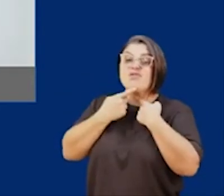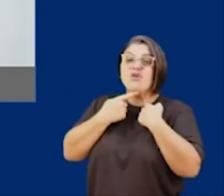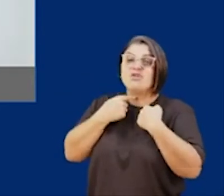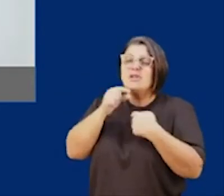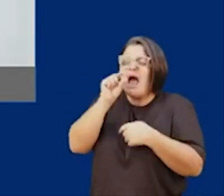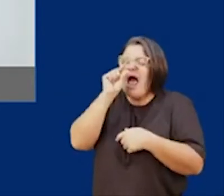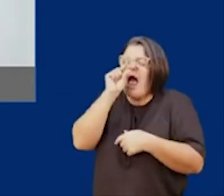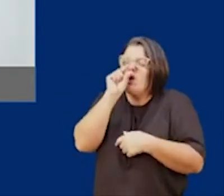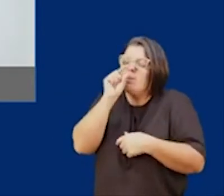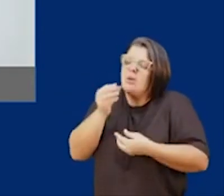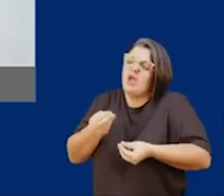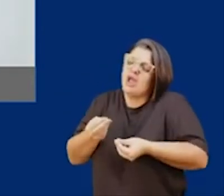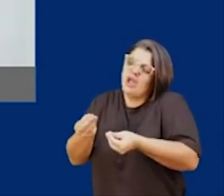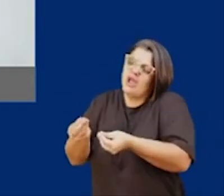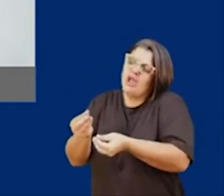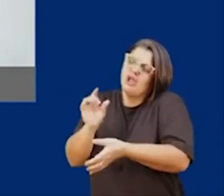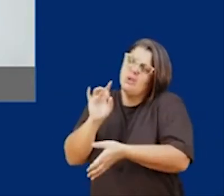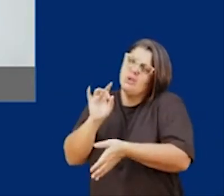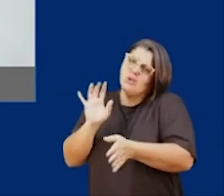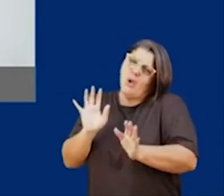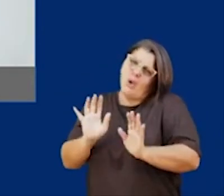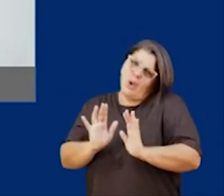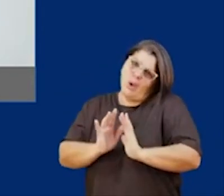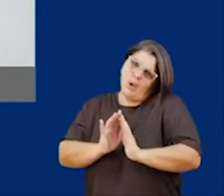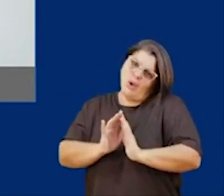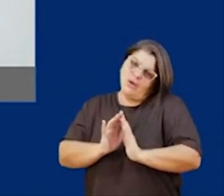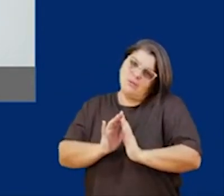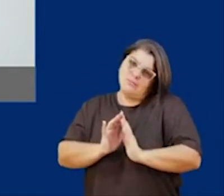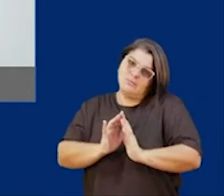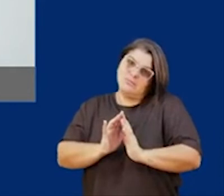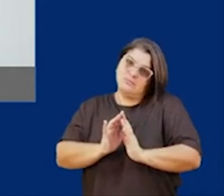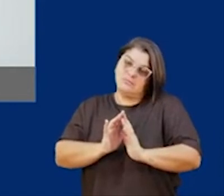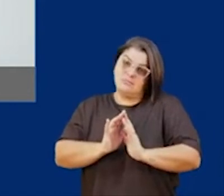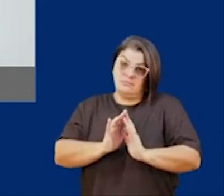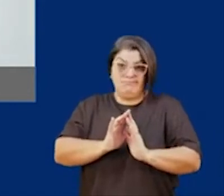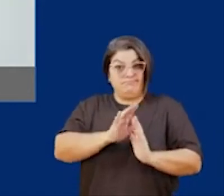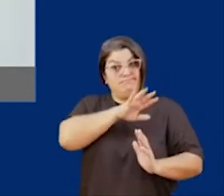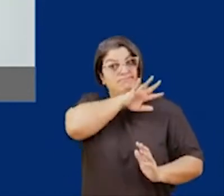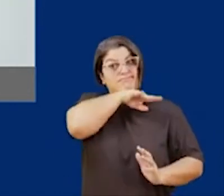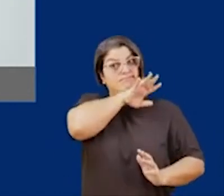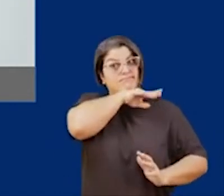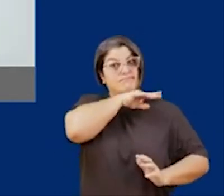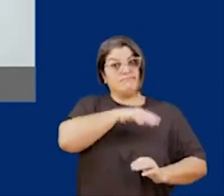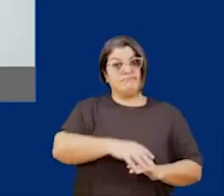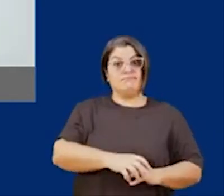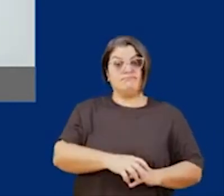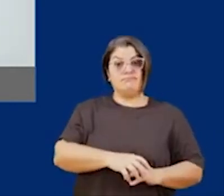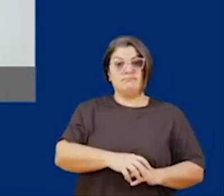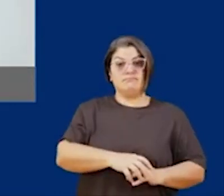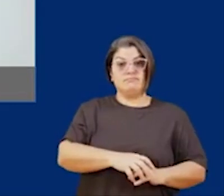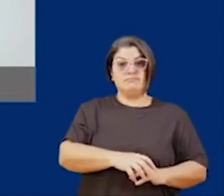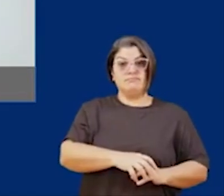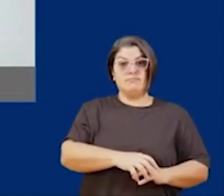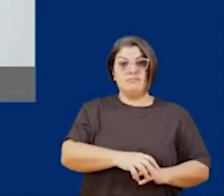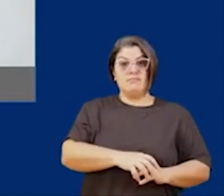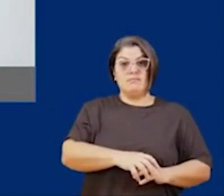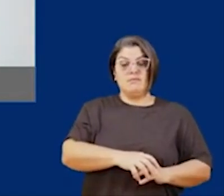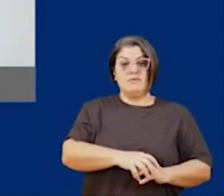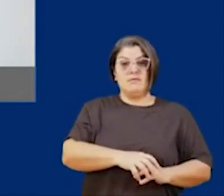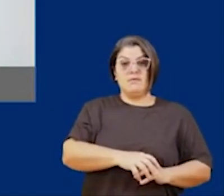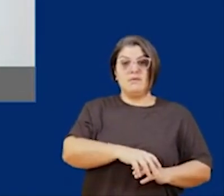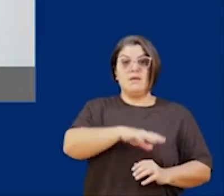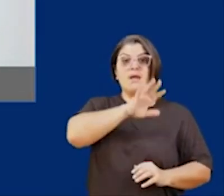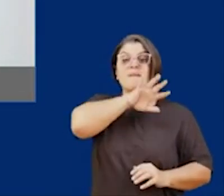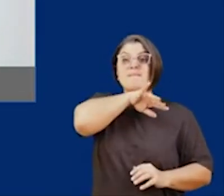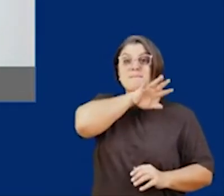pouquinho. Então, assim, né, mais mal, minha avó sempre falava que mais mal faz o que a gente põe de fora para dentro